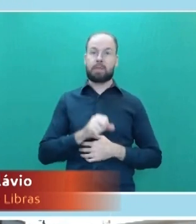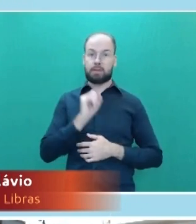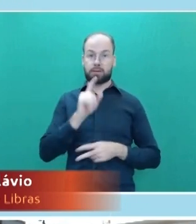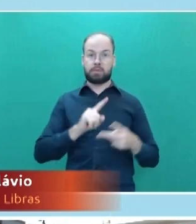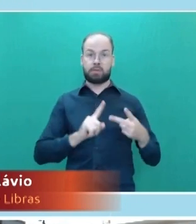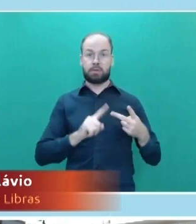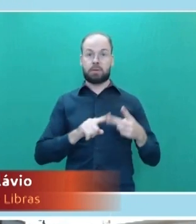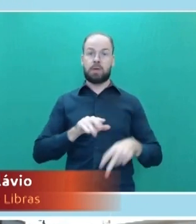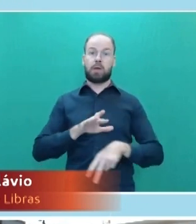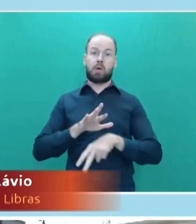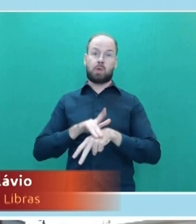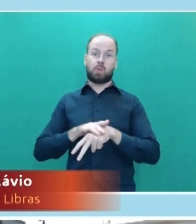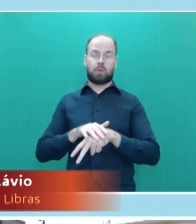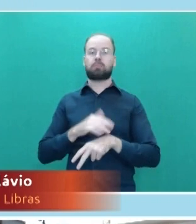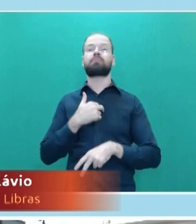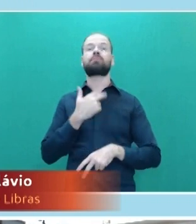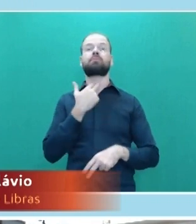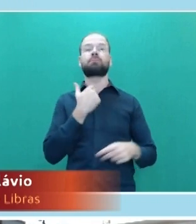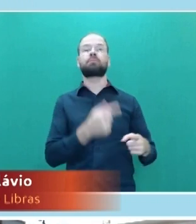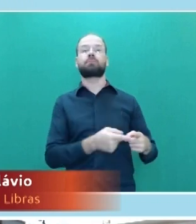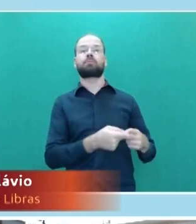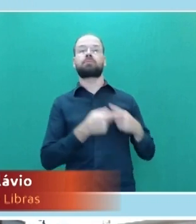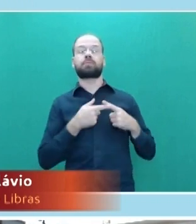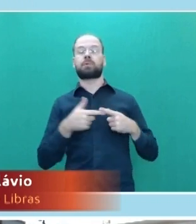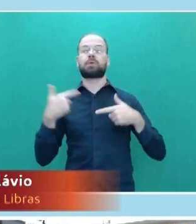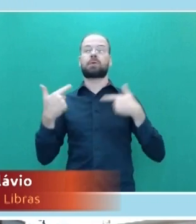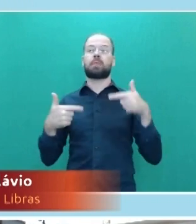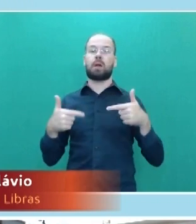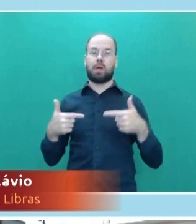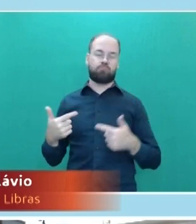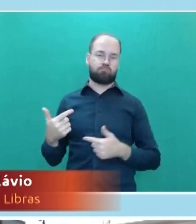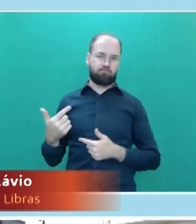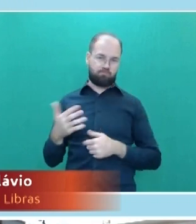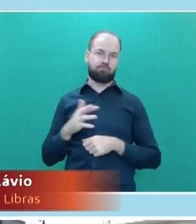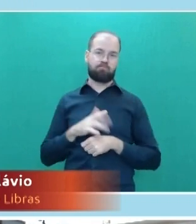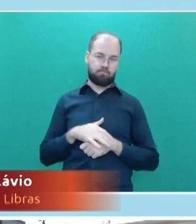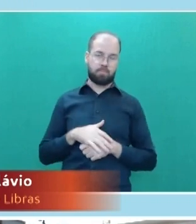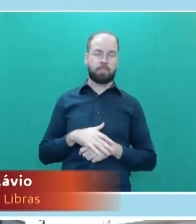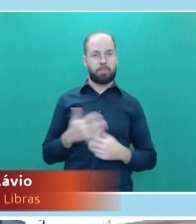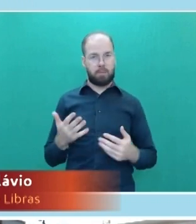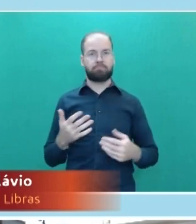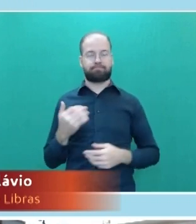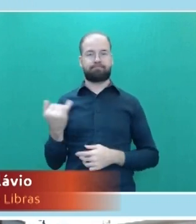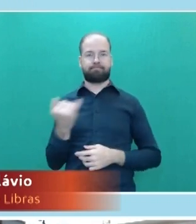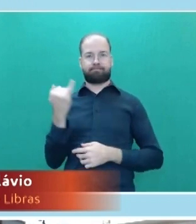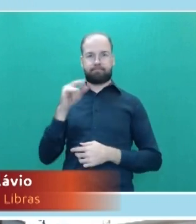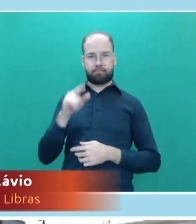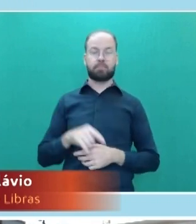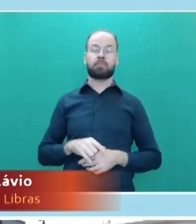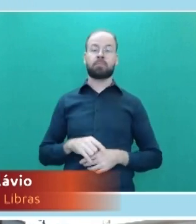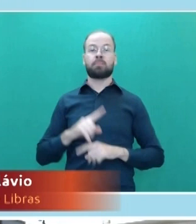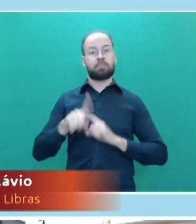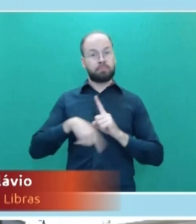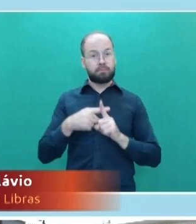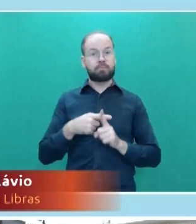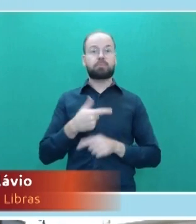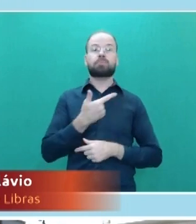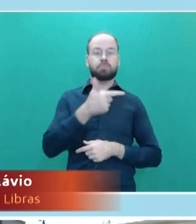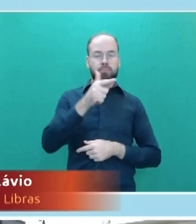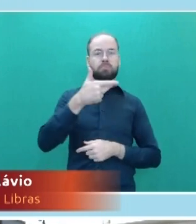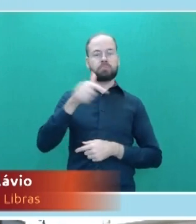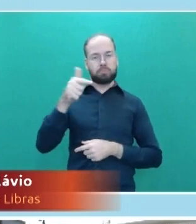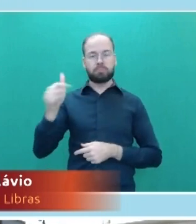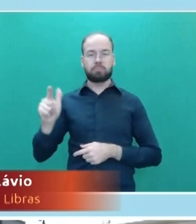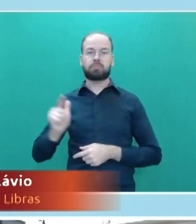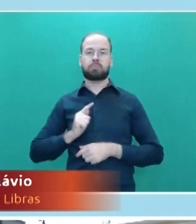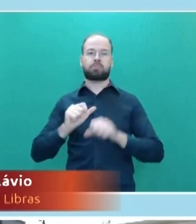se afastar do trabalho para receber o auxílio doença. Esse é um primeiro ponto. Fora os outros sistemas que nós temos